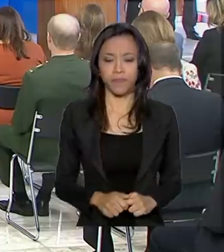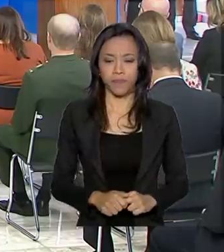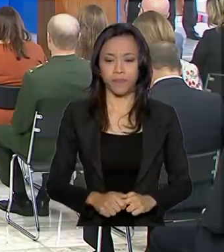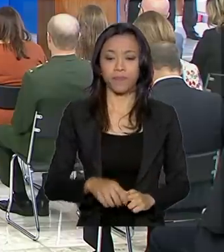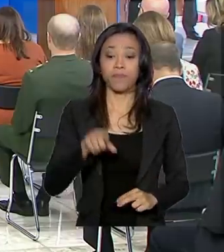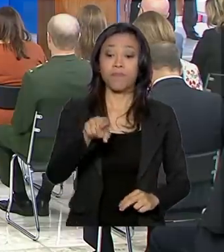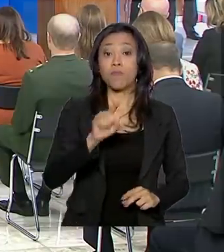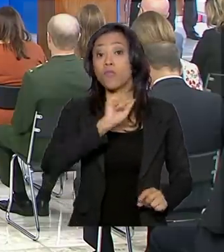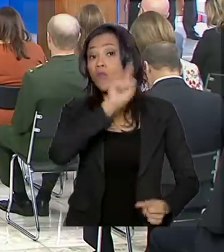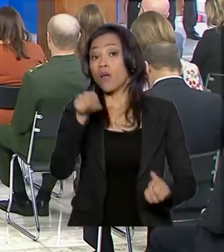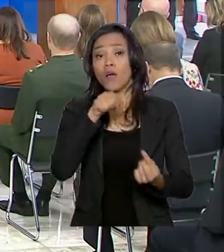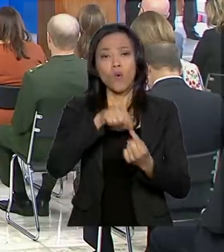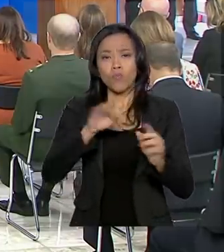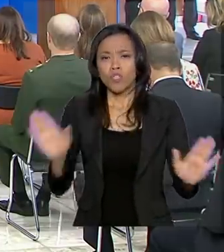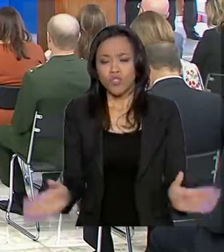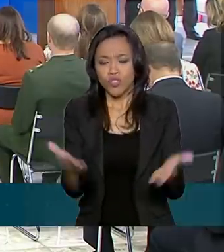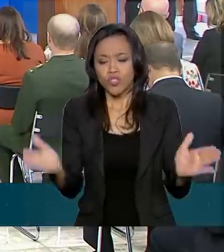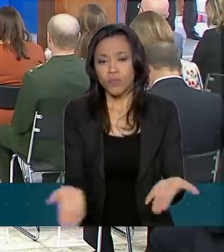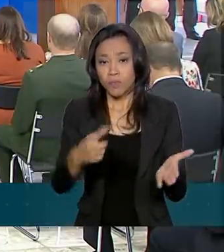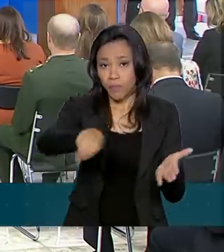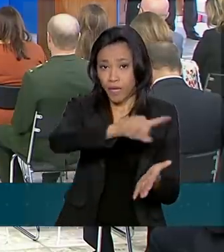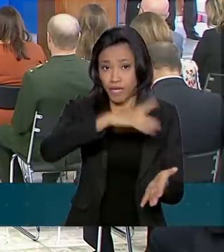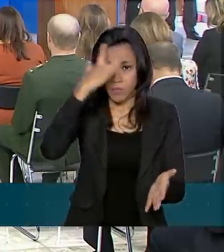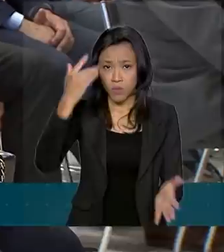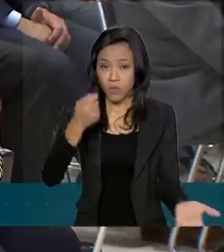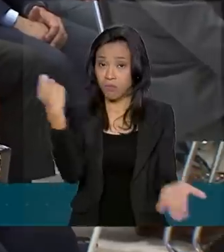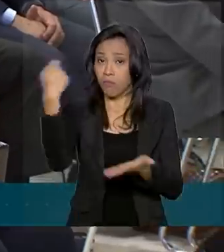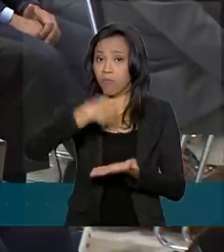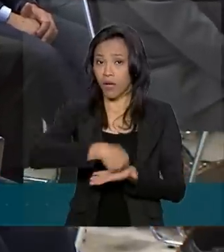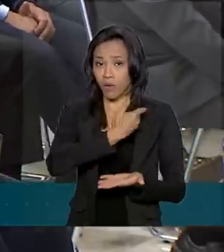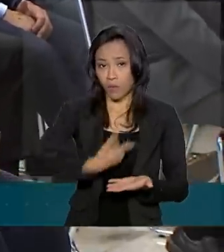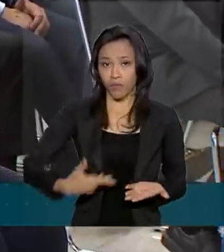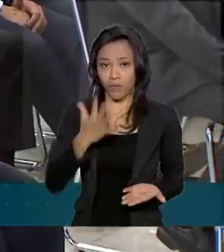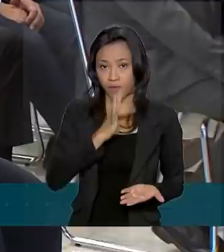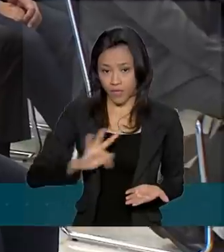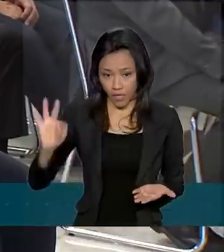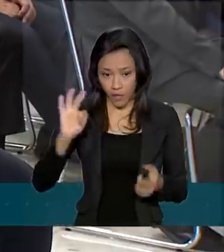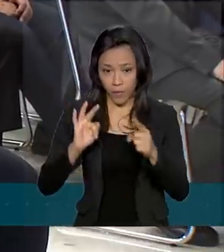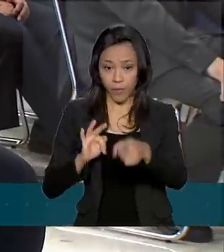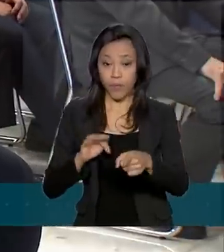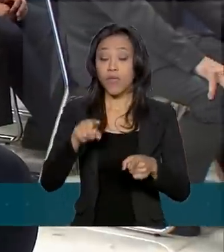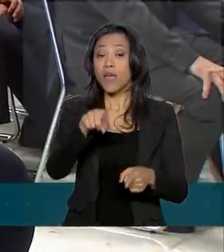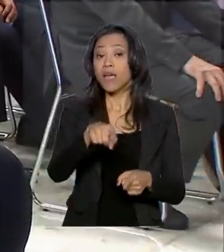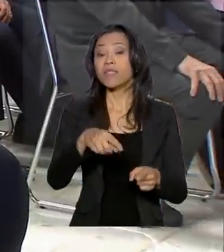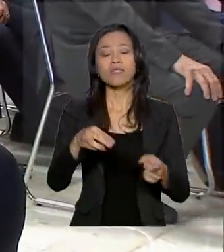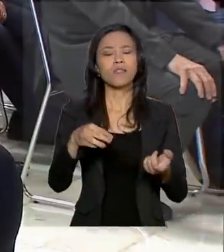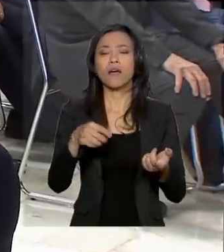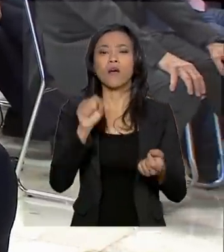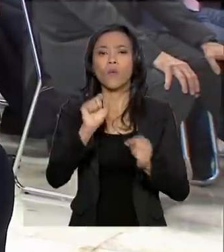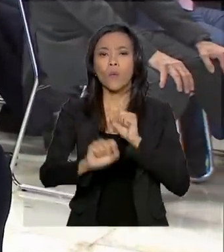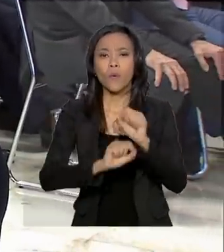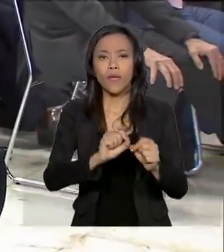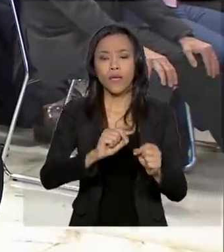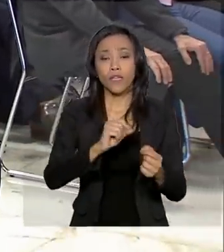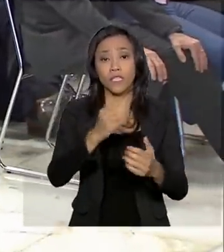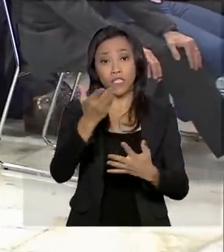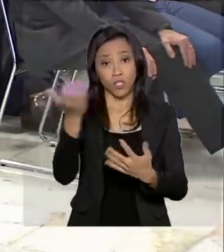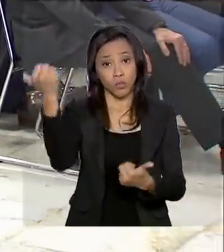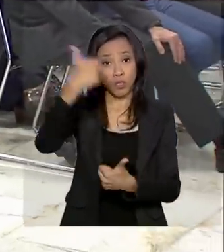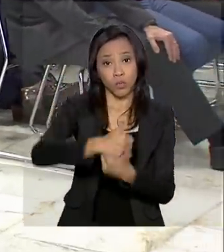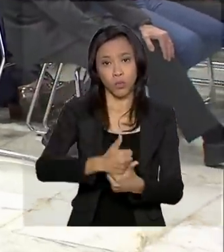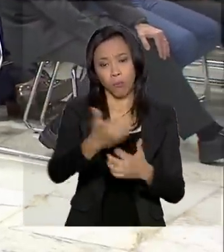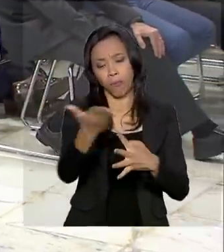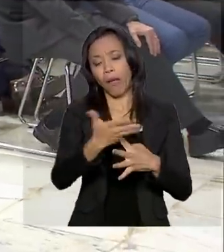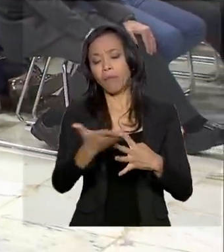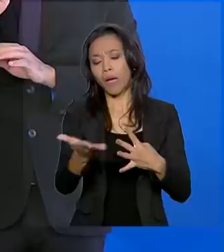Um estímulo para que devedores fiquem em dia com a União. A medida provisória do contribuinte legal substitui os parcelamentos especiais